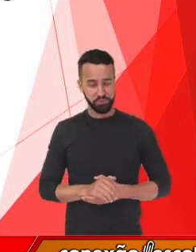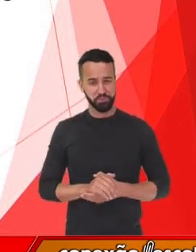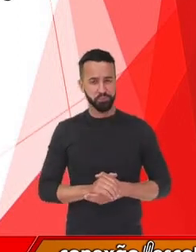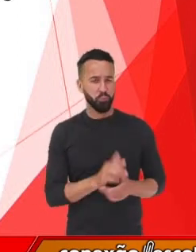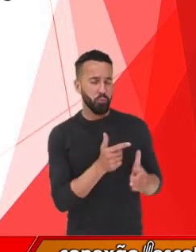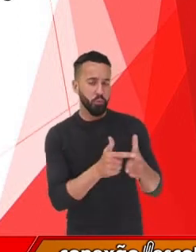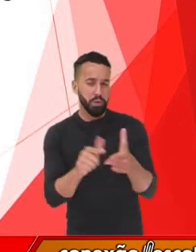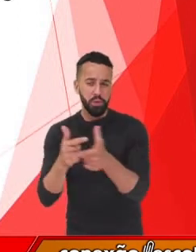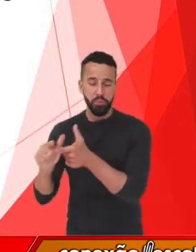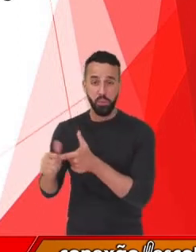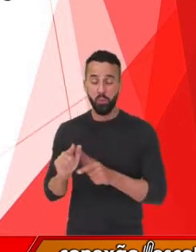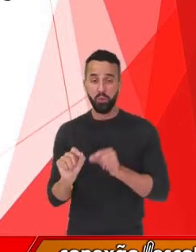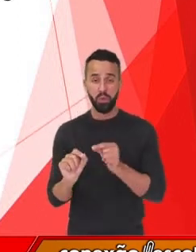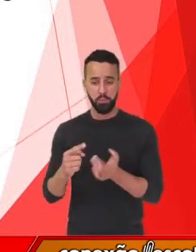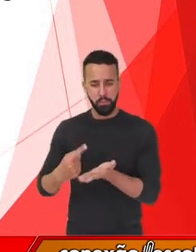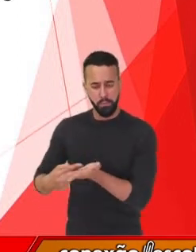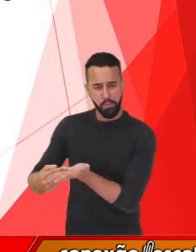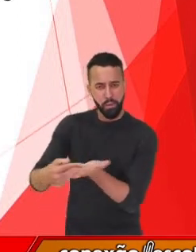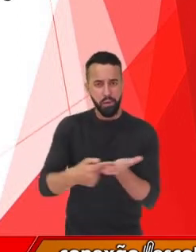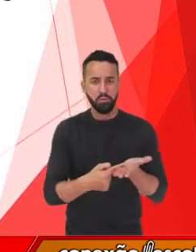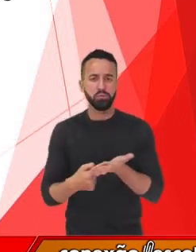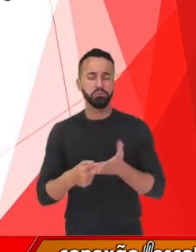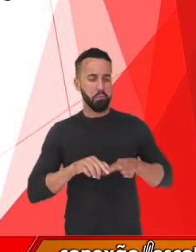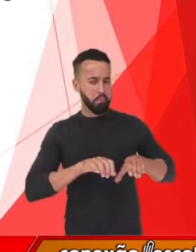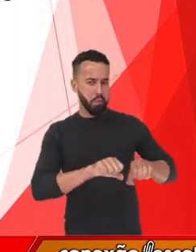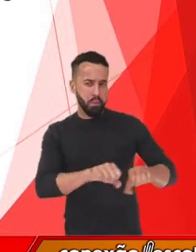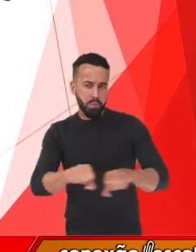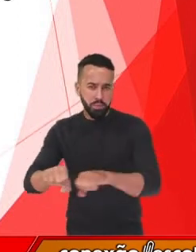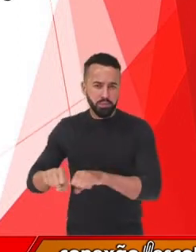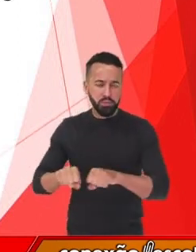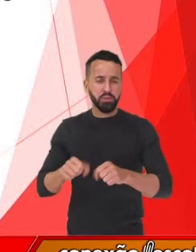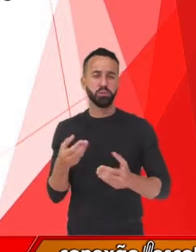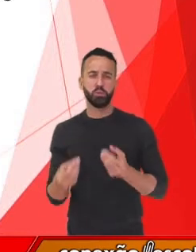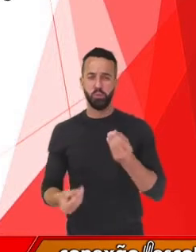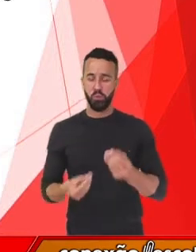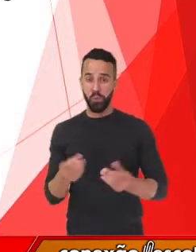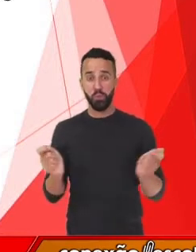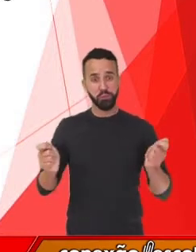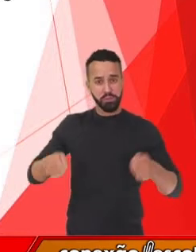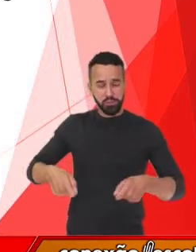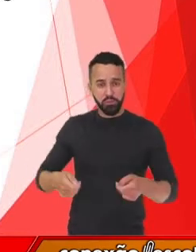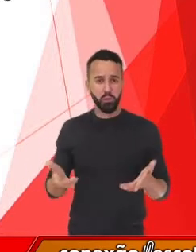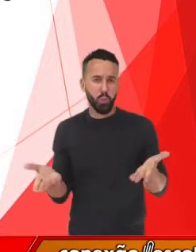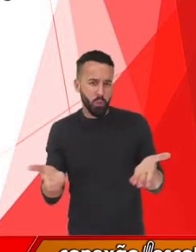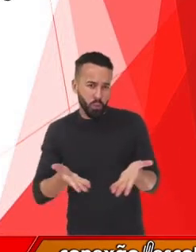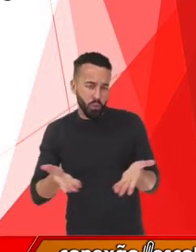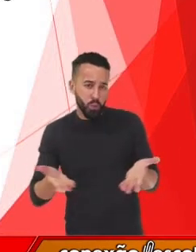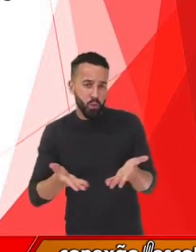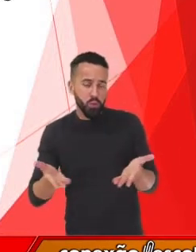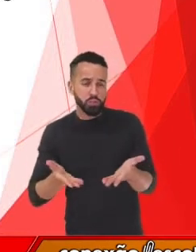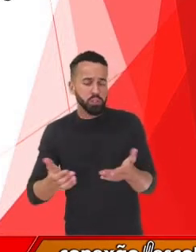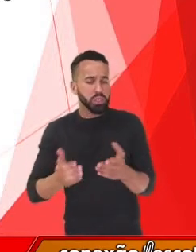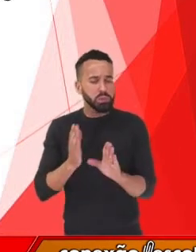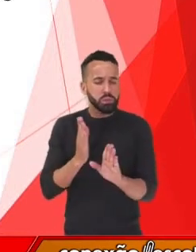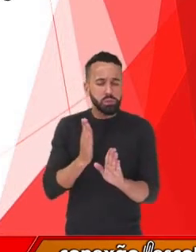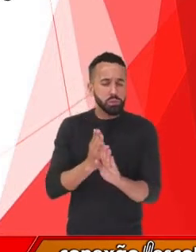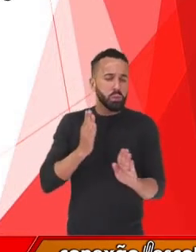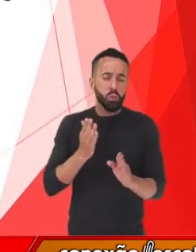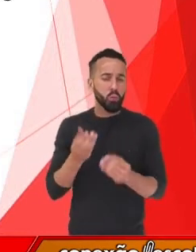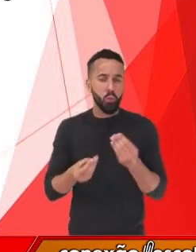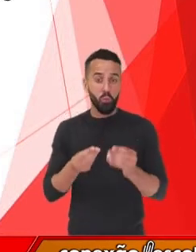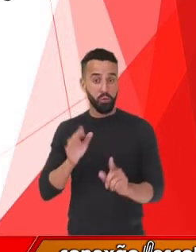Problematizaremos ainda o que foi o Pacto Colonial e como é possível ainda hoje identificar